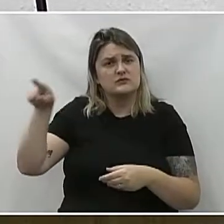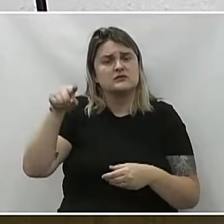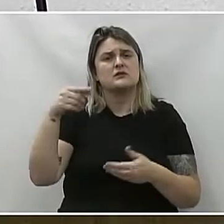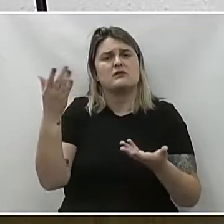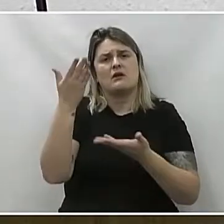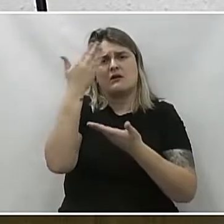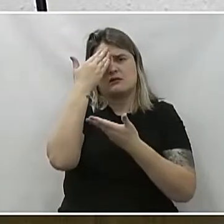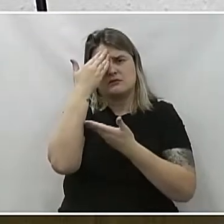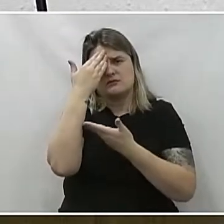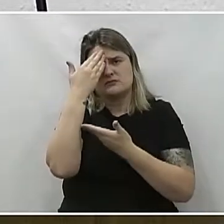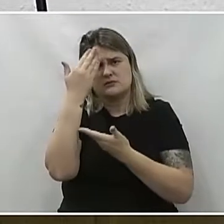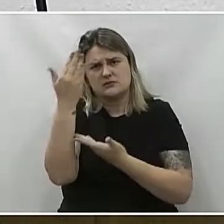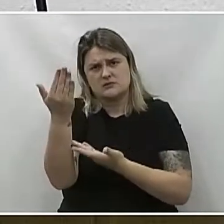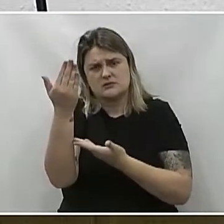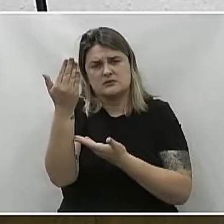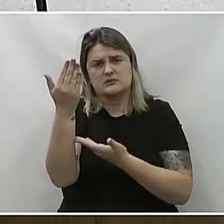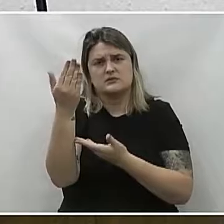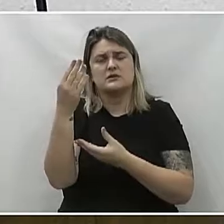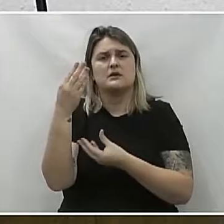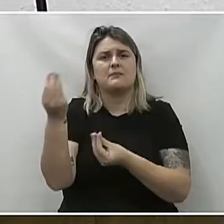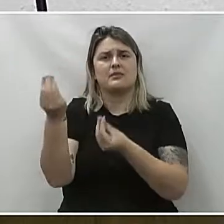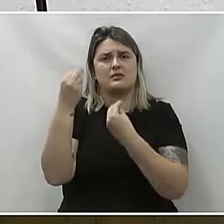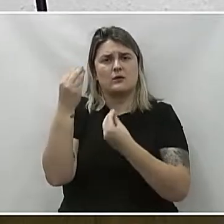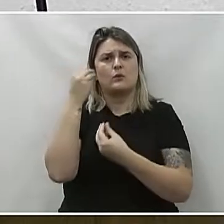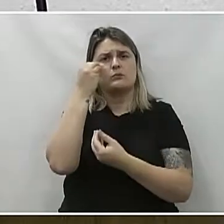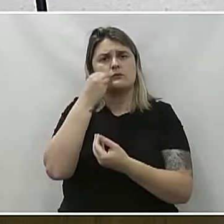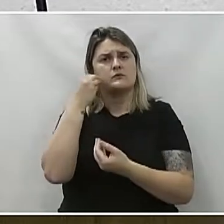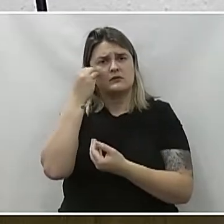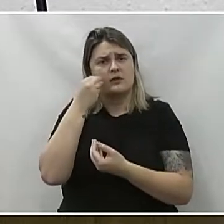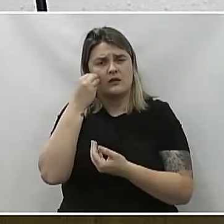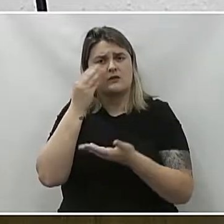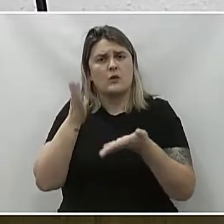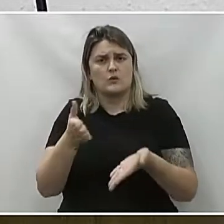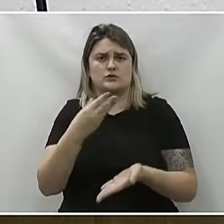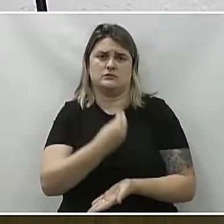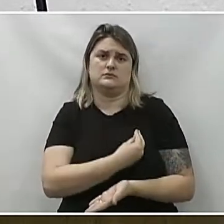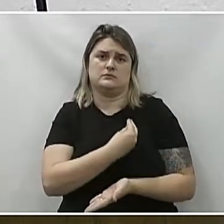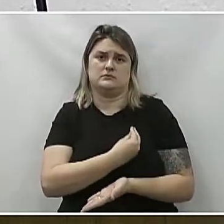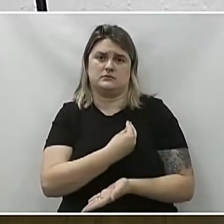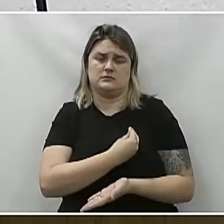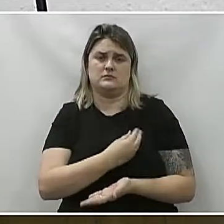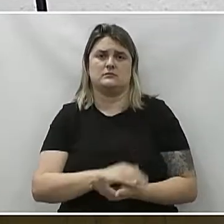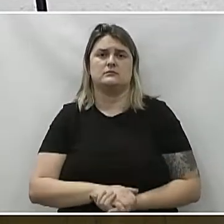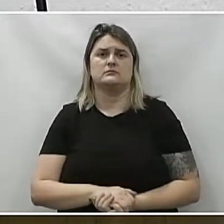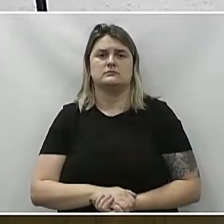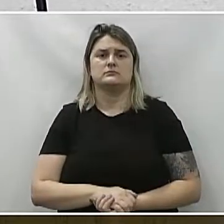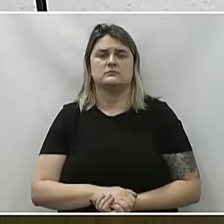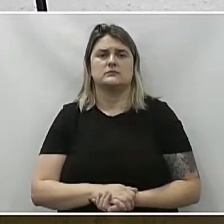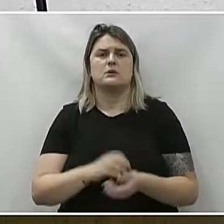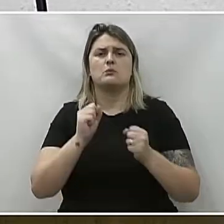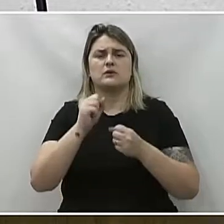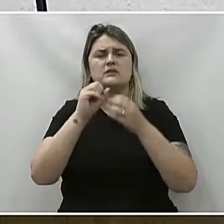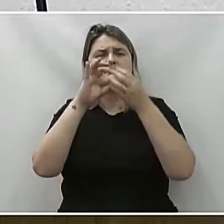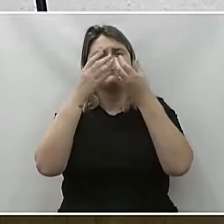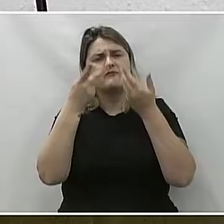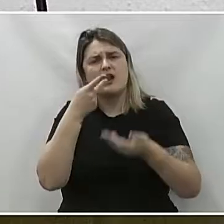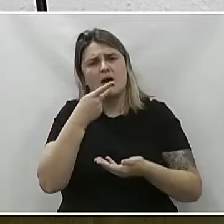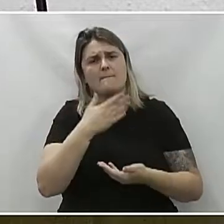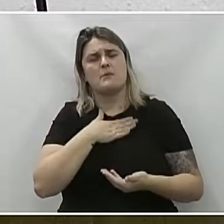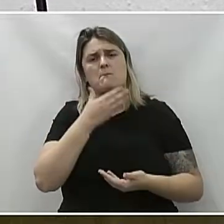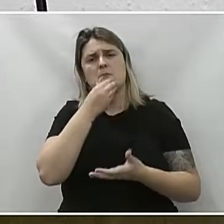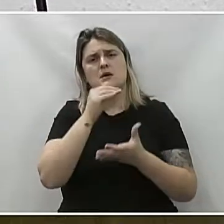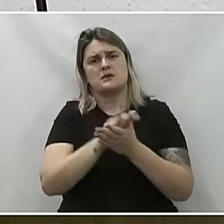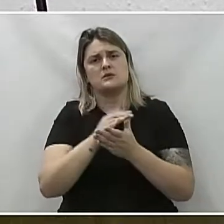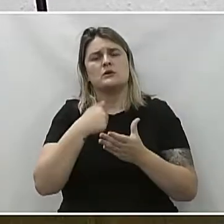Eu agradeço a oportunidade de estar aqui, poder falar do Sidney, porque